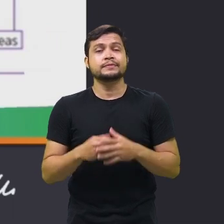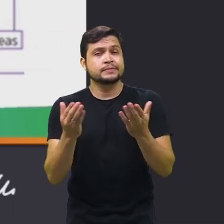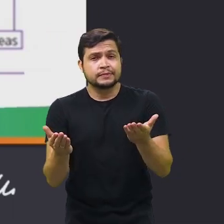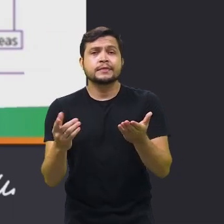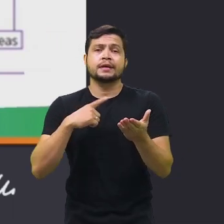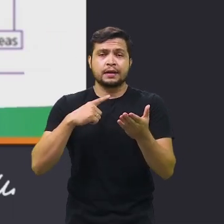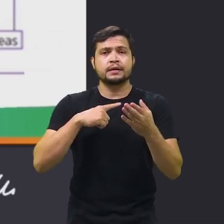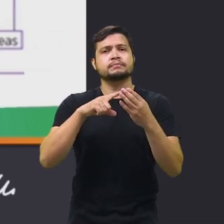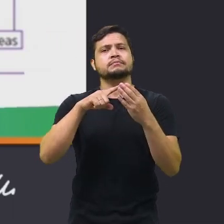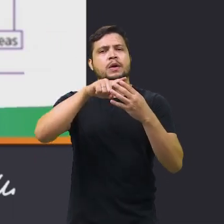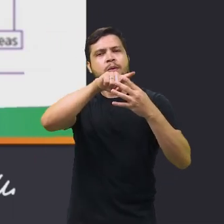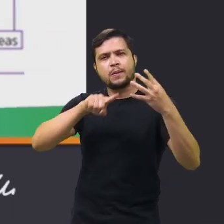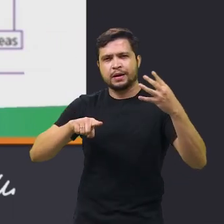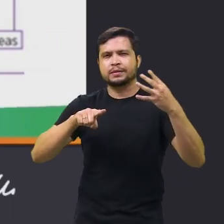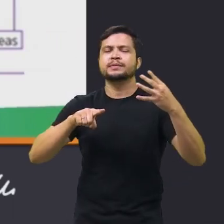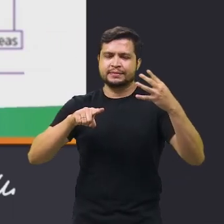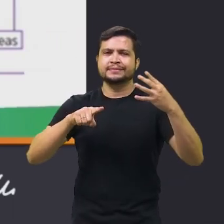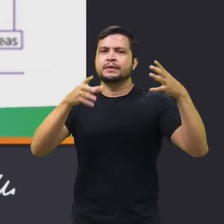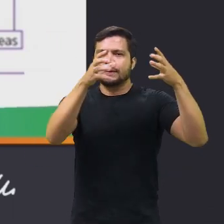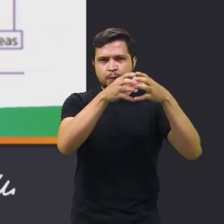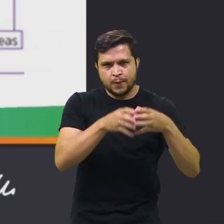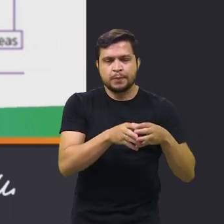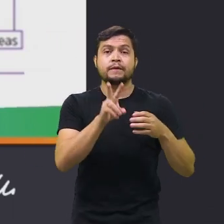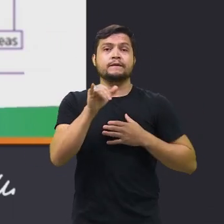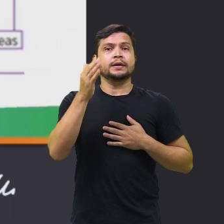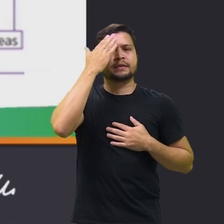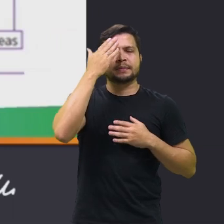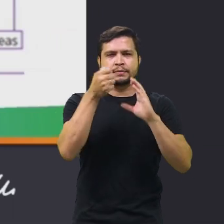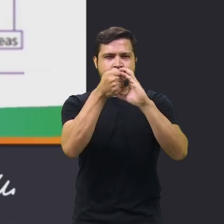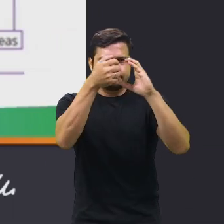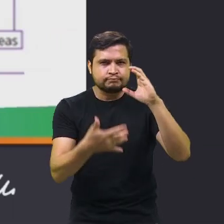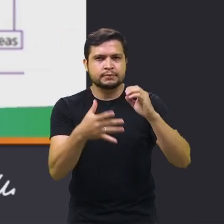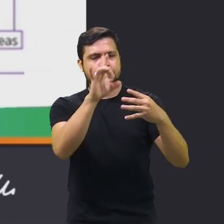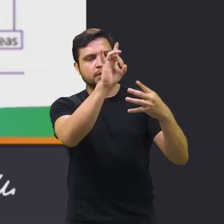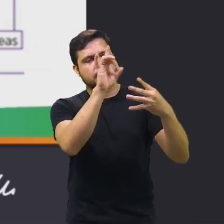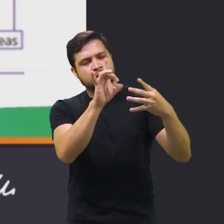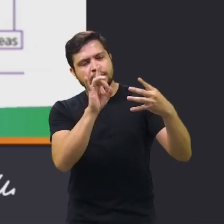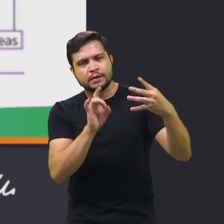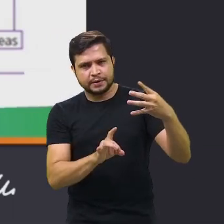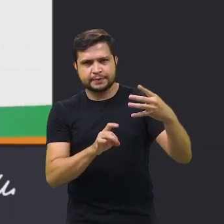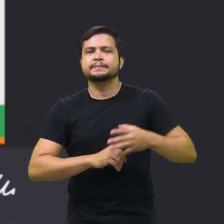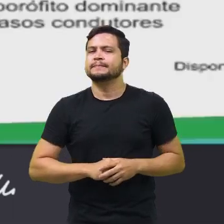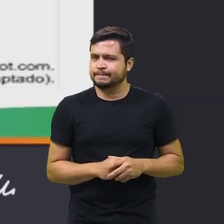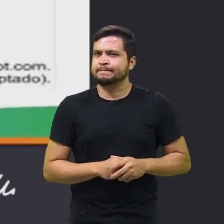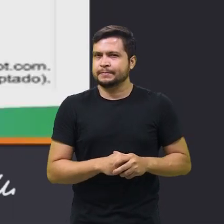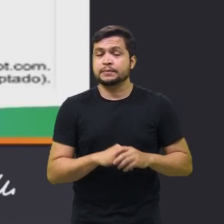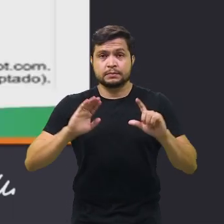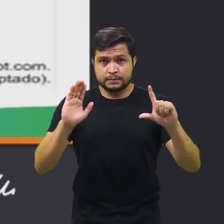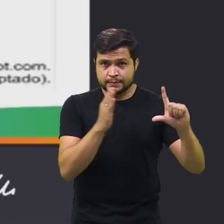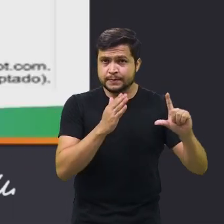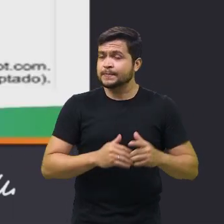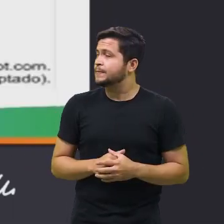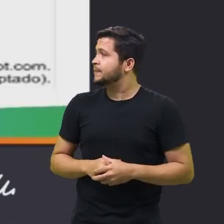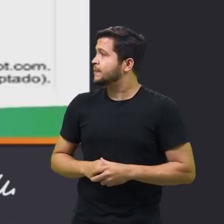Voltou. Então a gente tem esses 4 grandes grupos vegetais para a nossa classificação das plantas, né? E aí, passando mais um